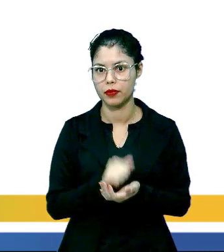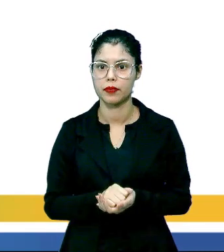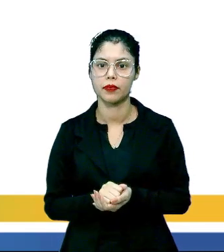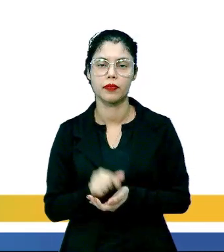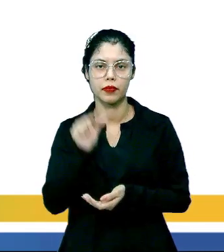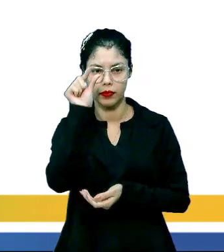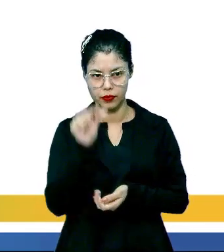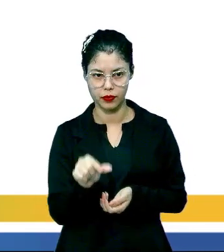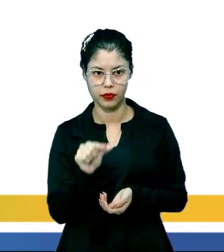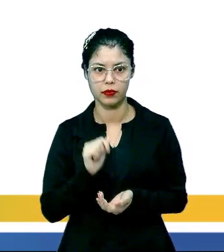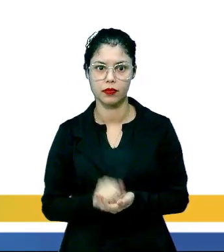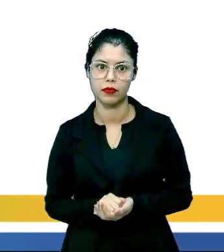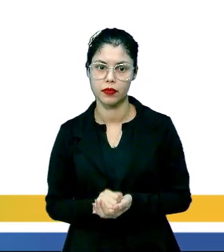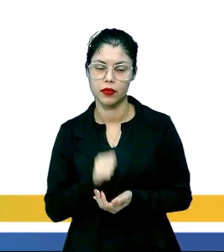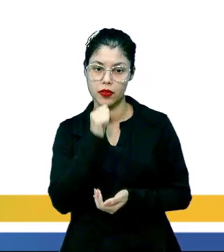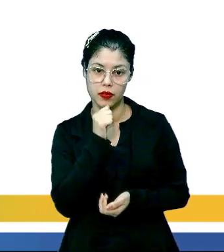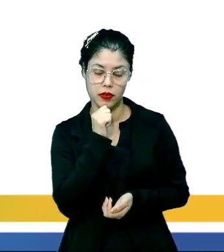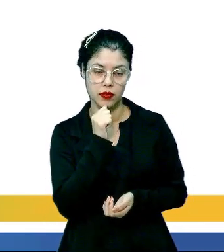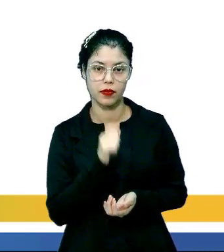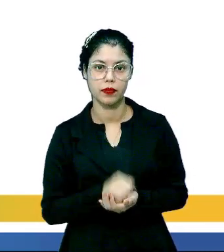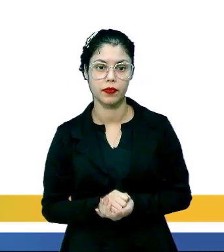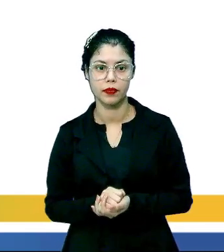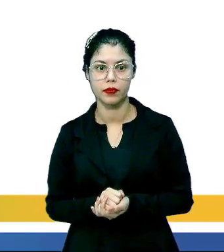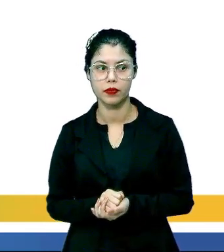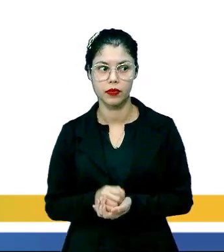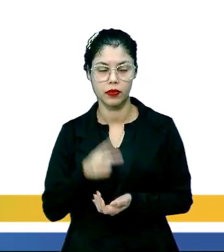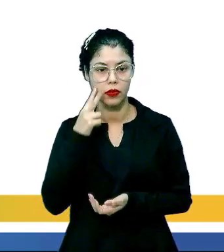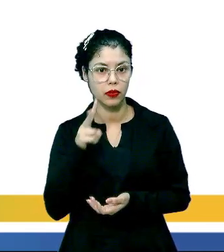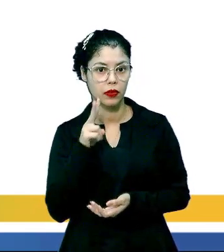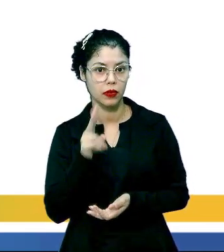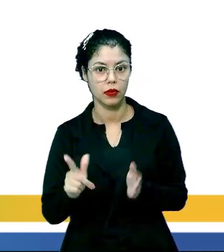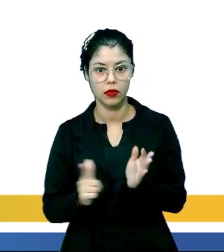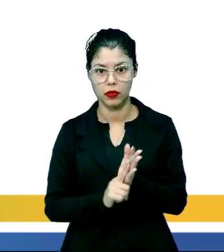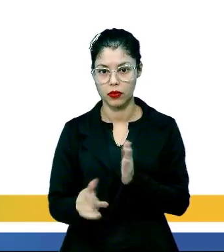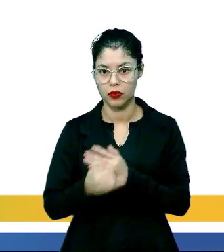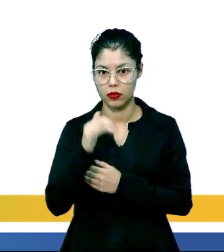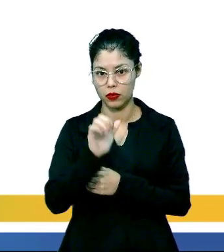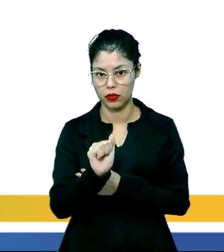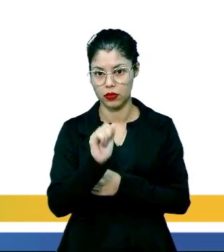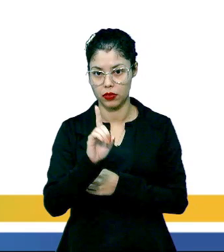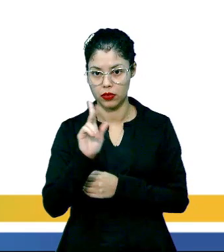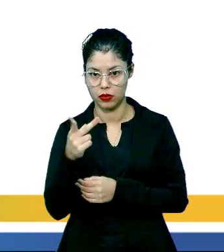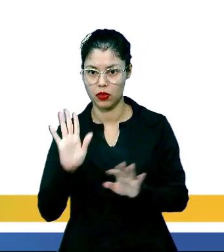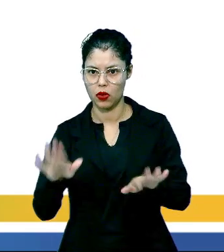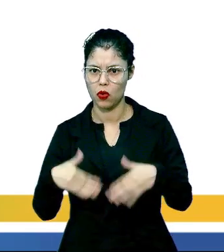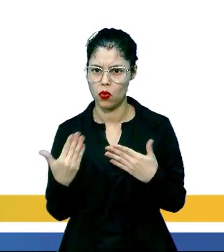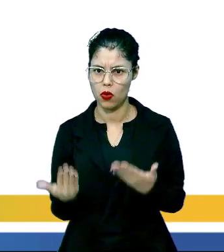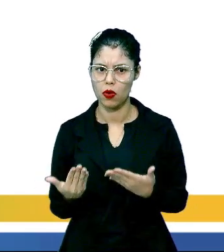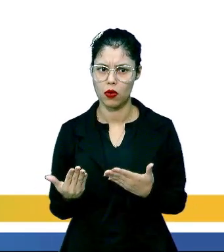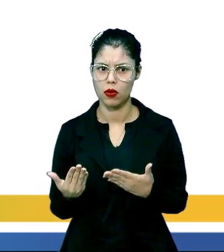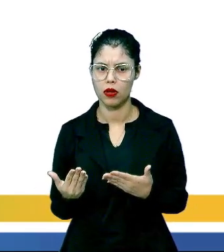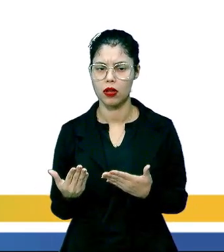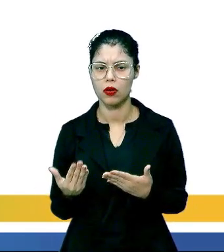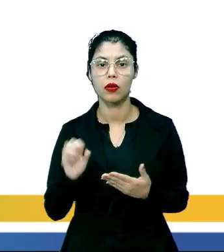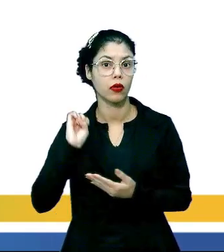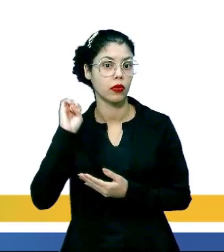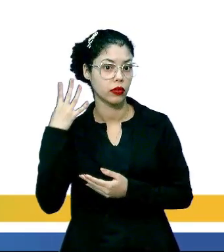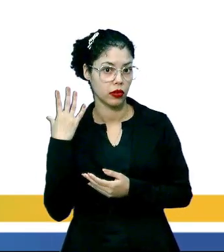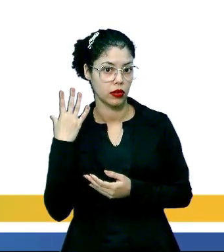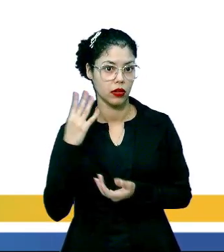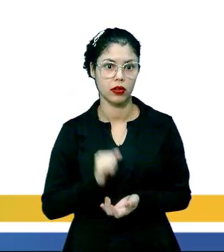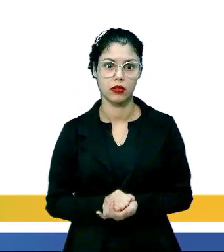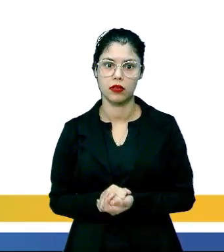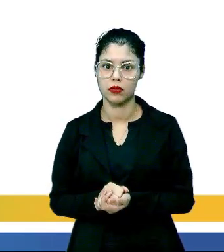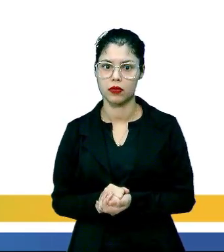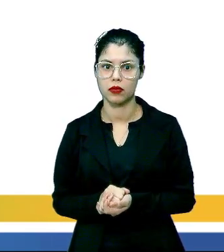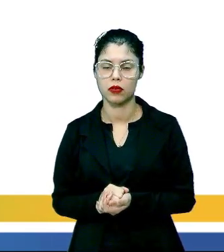de água pelos túbulos renais. Pessoal, tendo em vista o papel funcional do ADH, qual é um